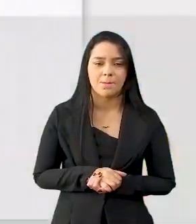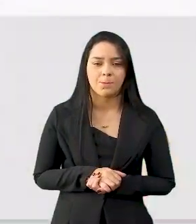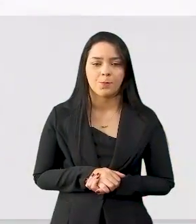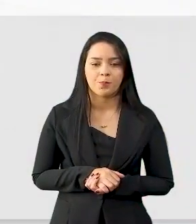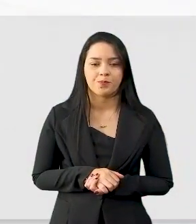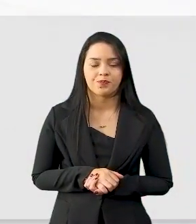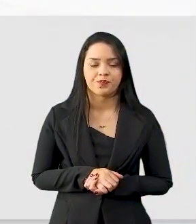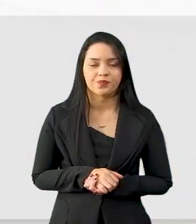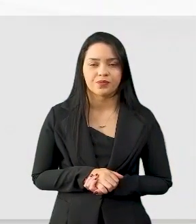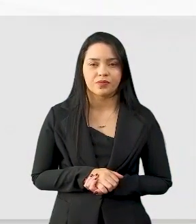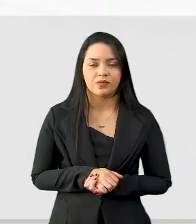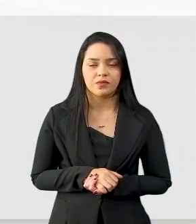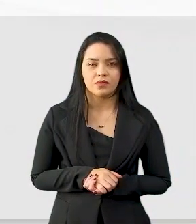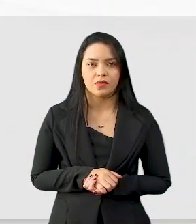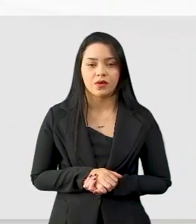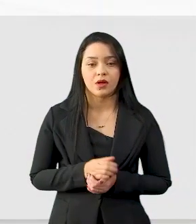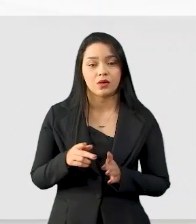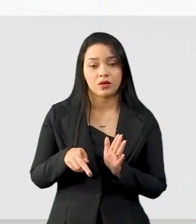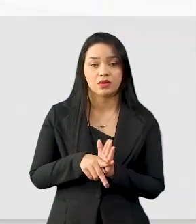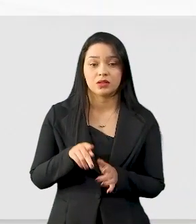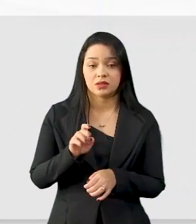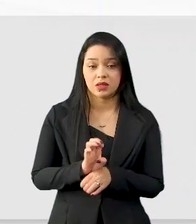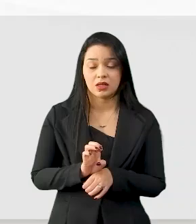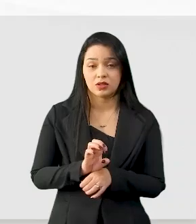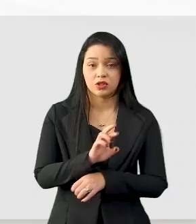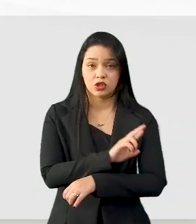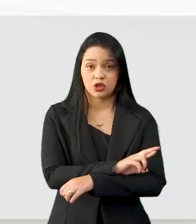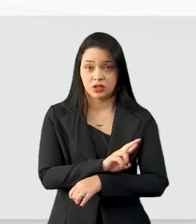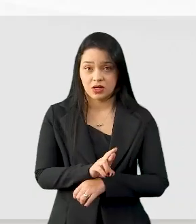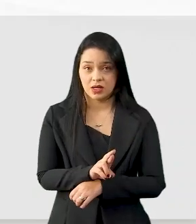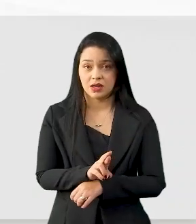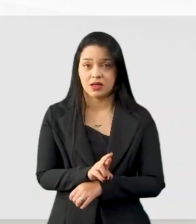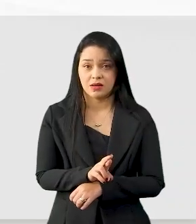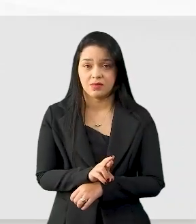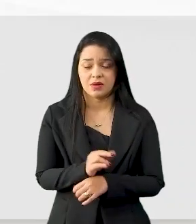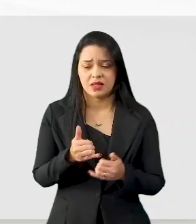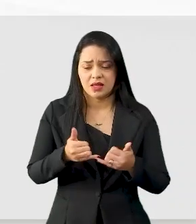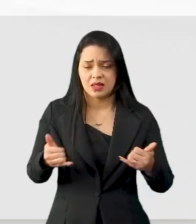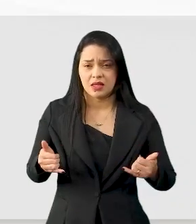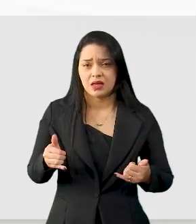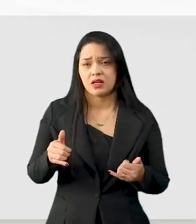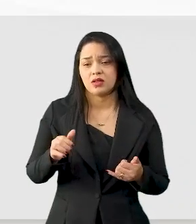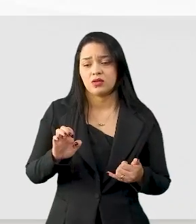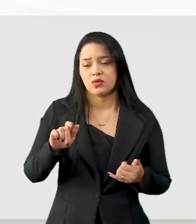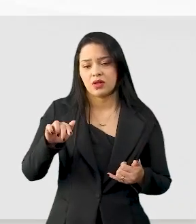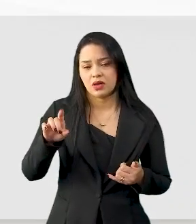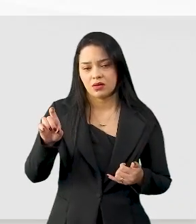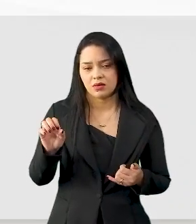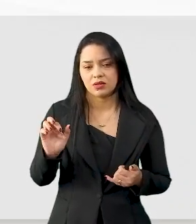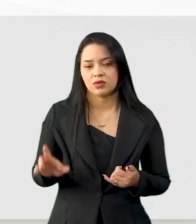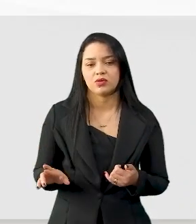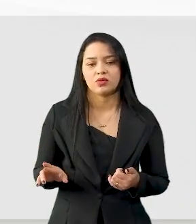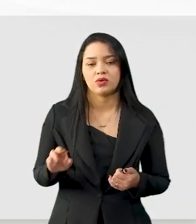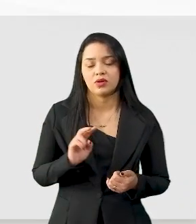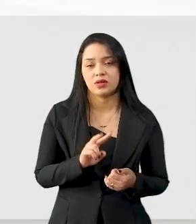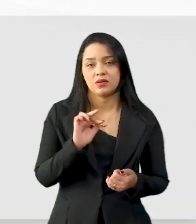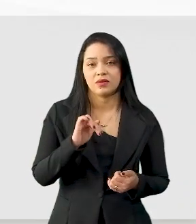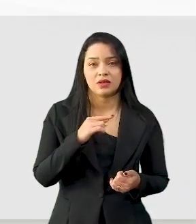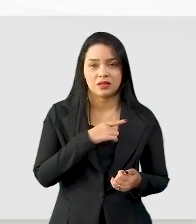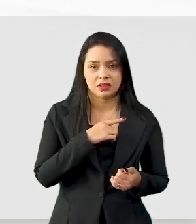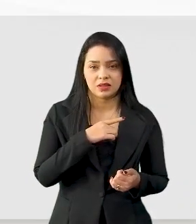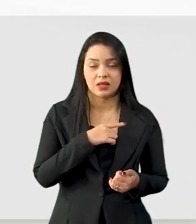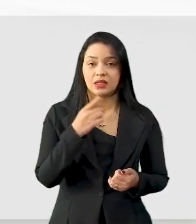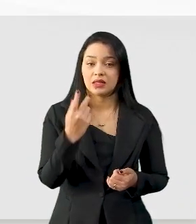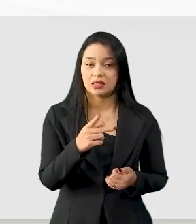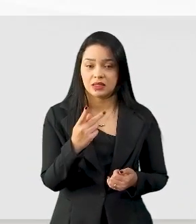disso aqui, gente, é o próprio estado de Roraima. Tá? Quando a linha do Equador ela passa, ela vai cortar parte desse estado e nós vamos ter uma parte